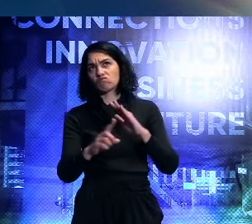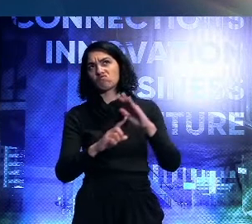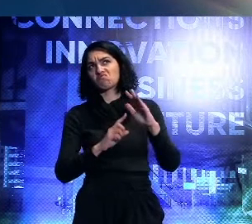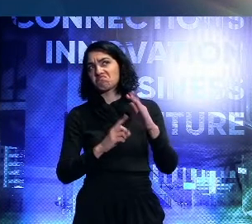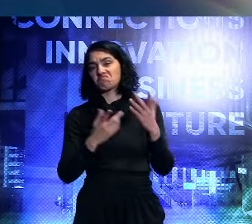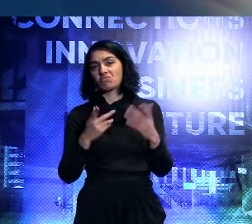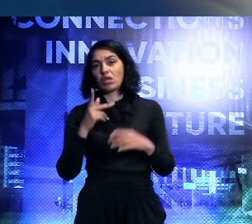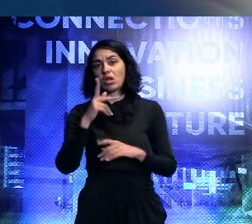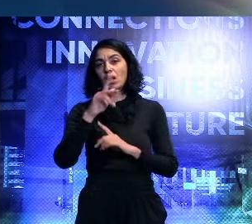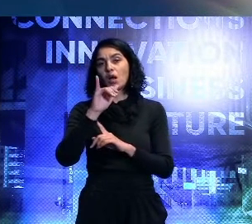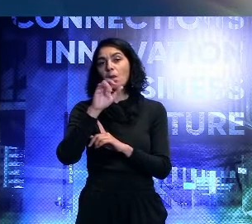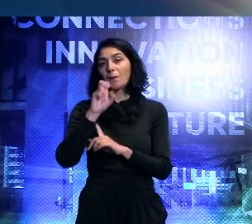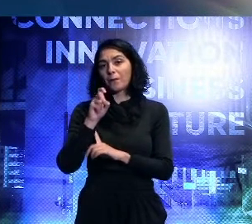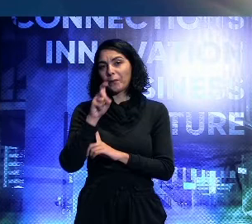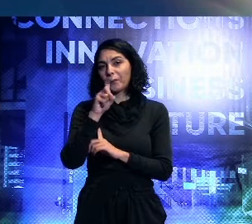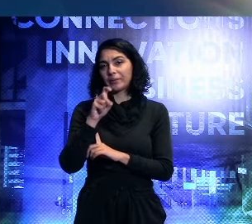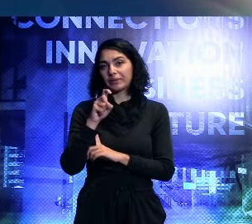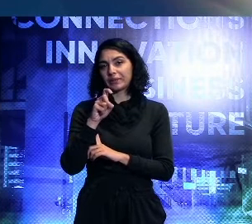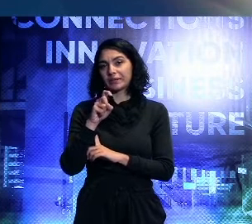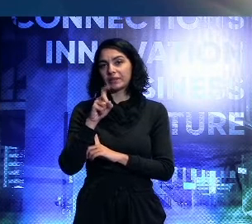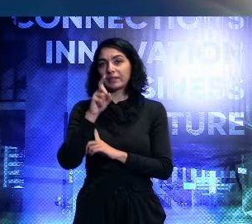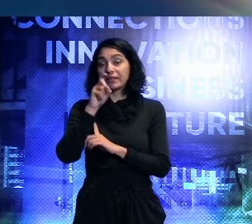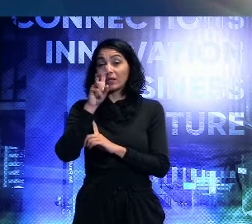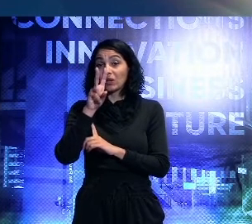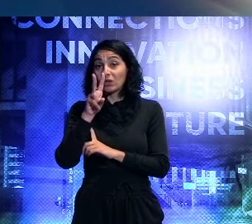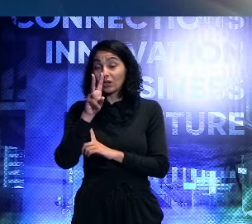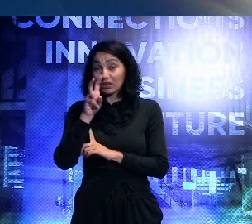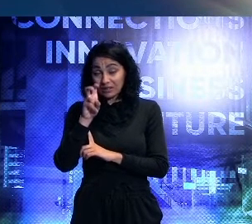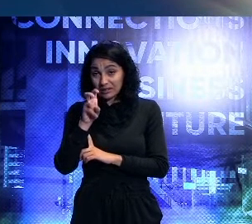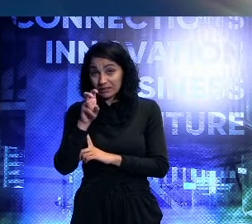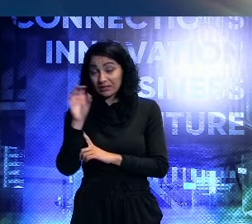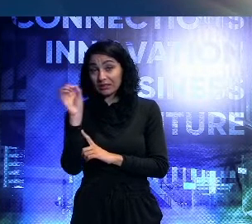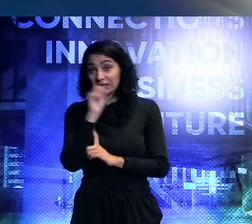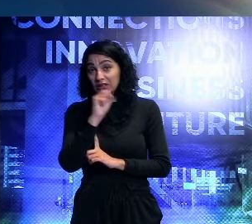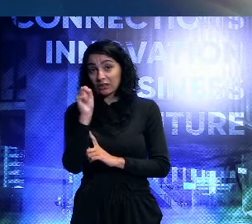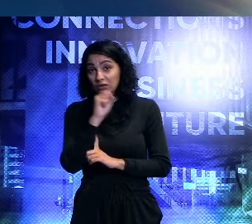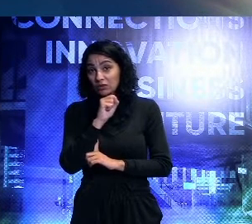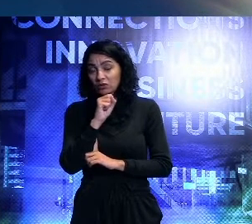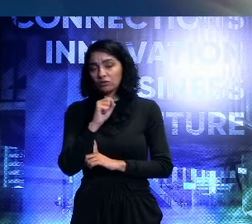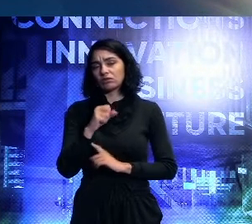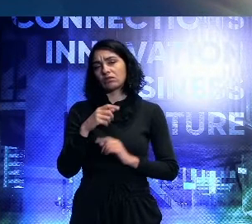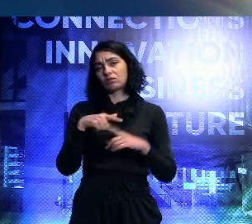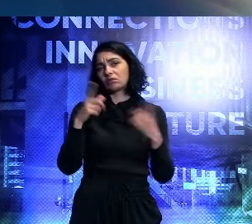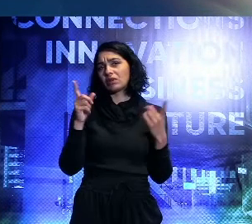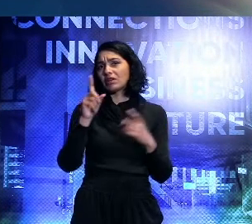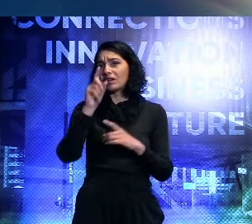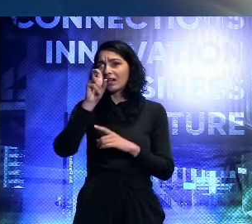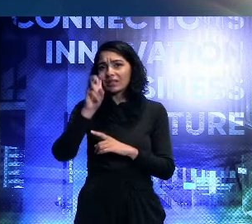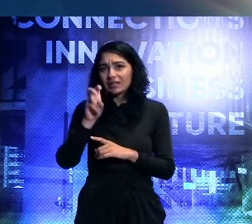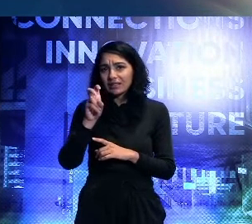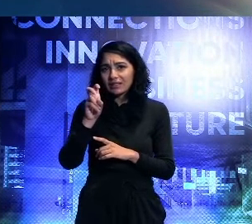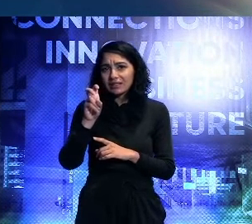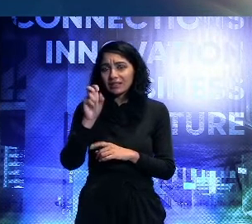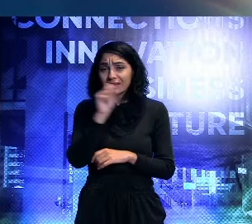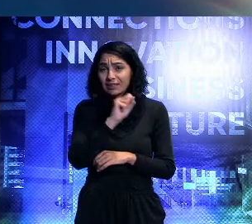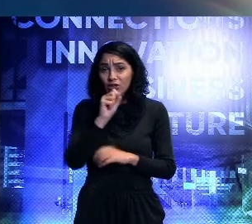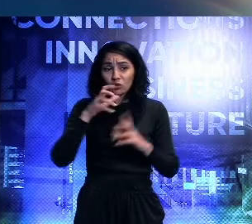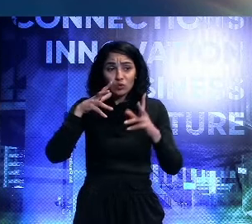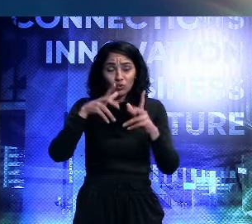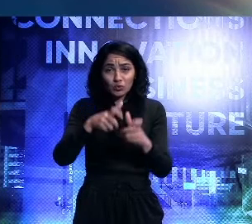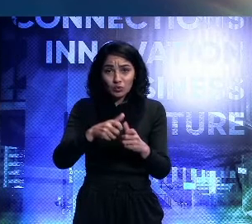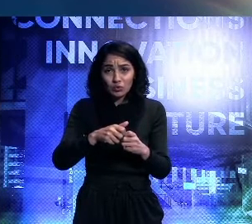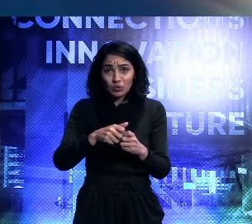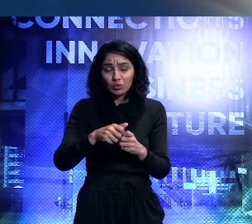exemplo legal, né? Ah, eu tenho 15 segundos para completar uma transação. Mas 15 segundos o trem todo. E aí, se